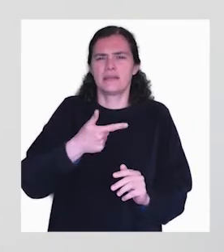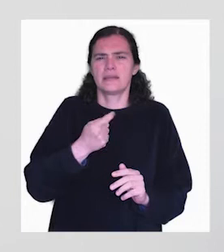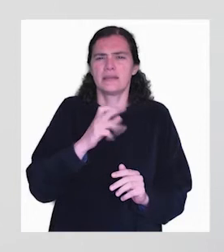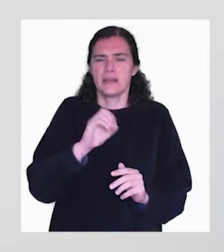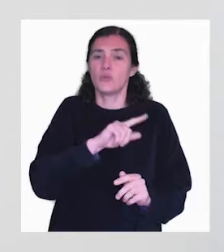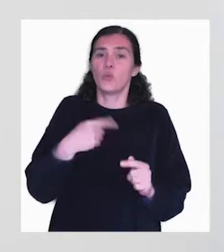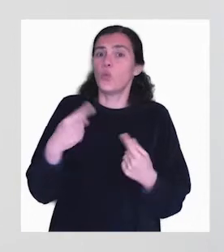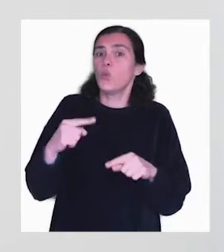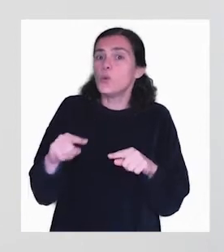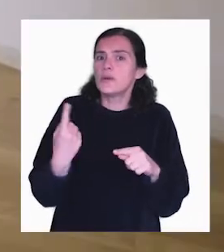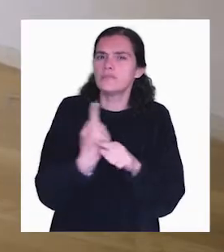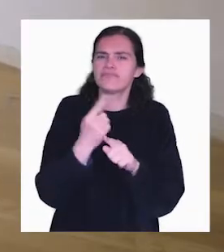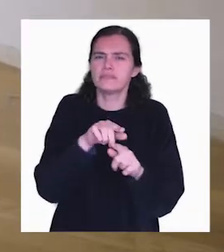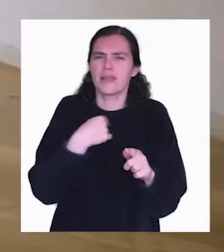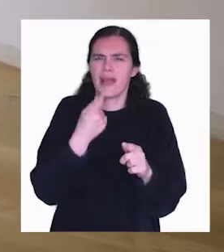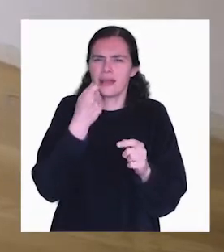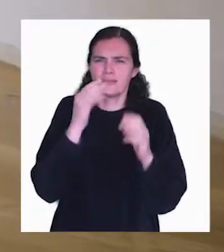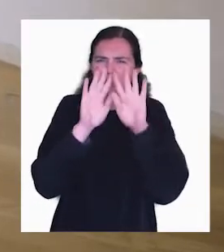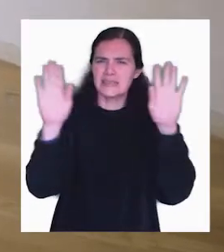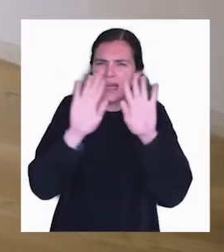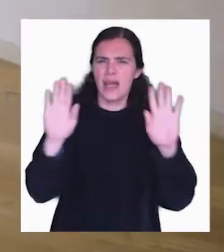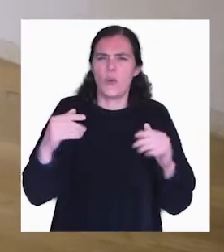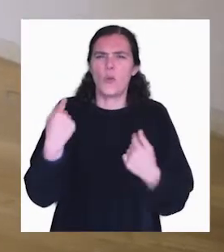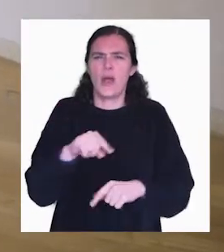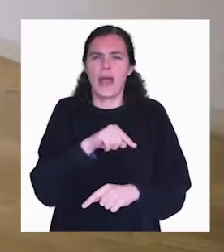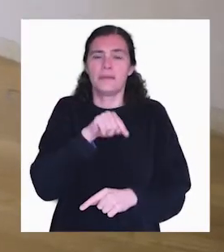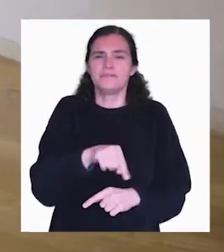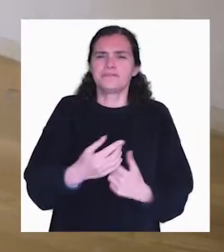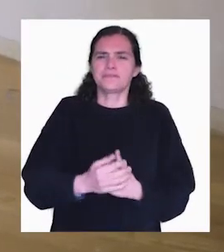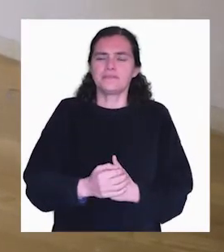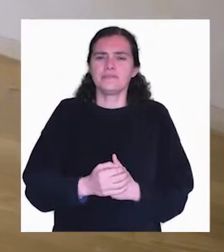único bocado de cenário que aqui temos, é o único